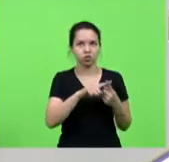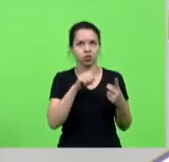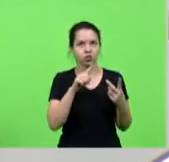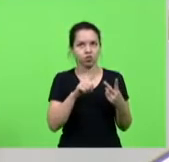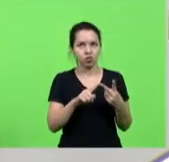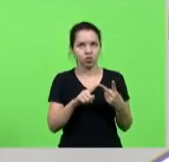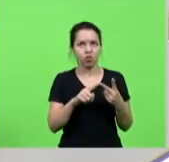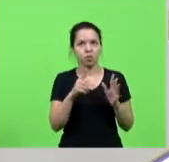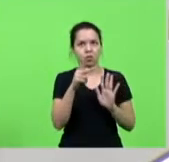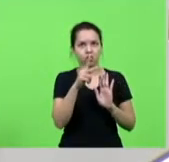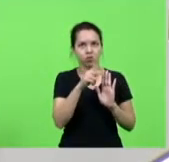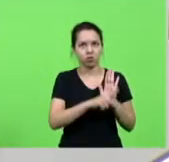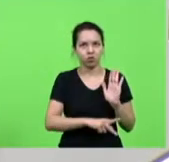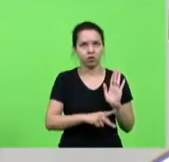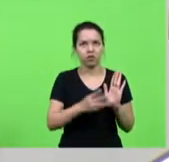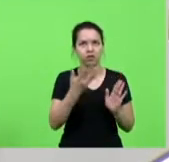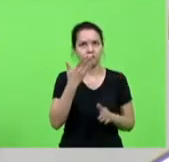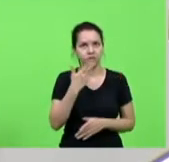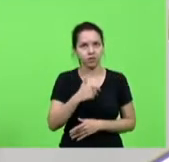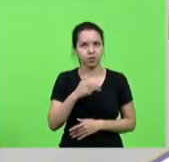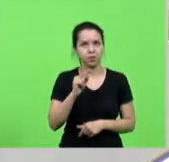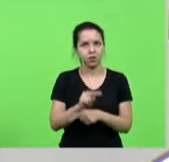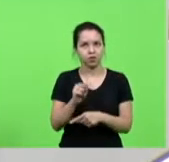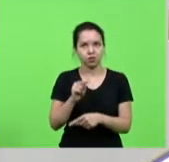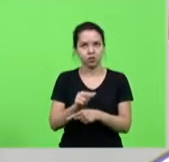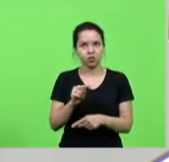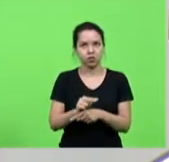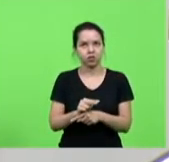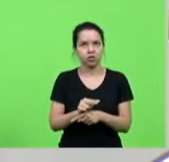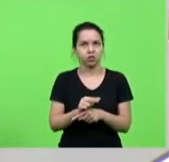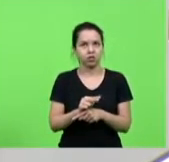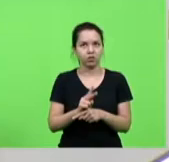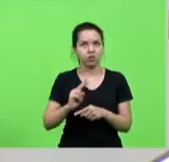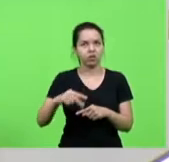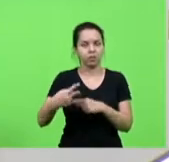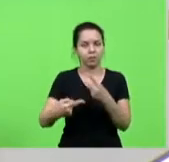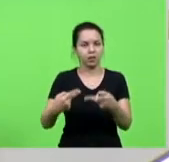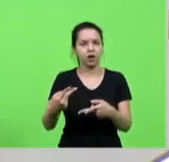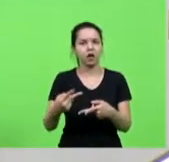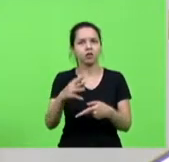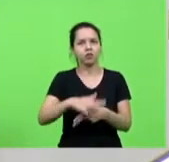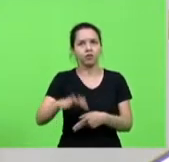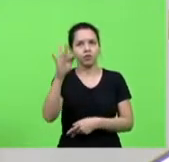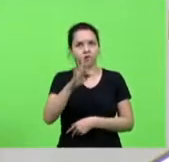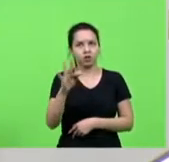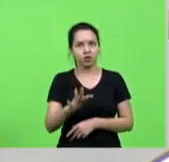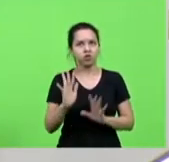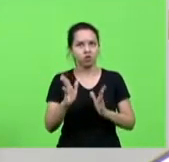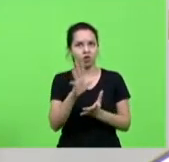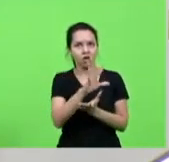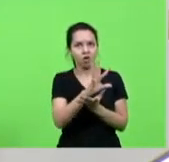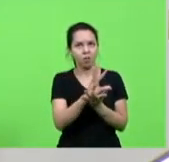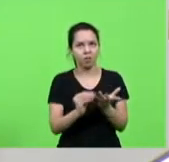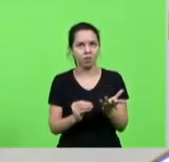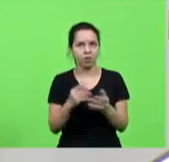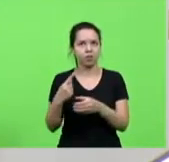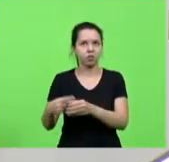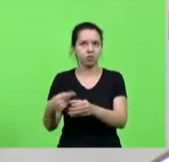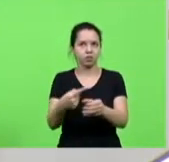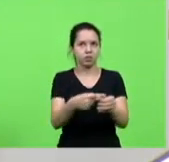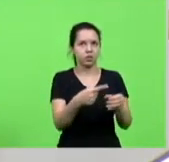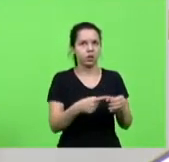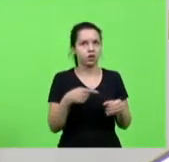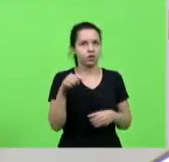lei Infância Protegida já está sendo replicado em nível federal, o projeto já foi copiado em inúmeros municípios aqui em Santa